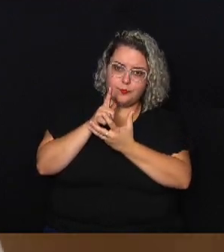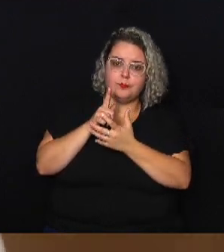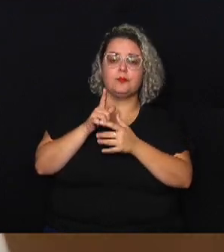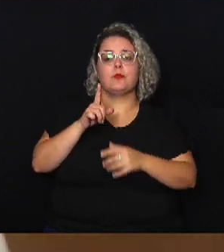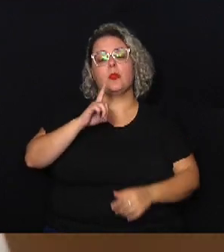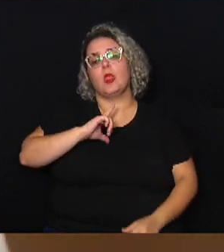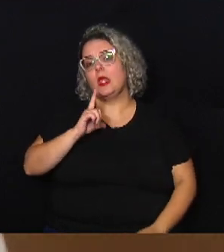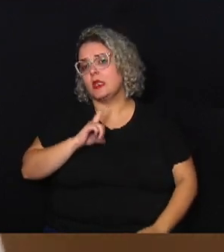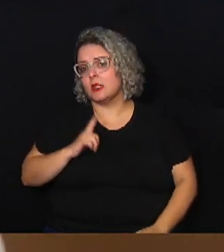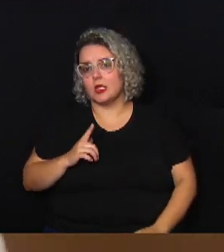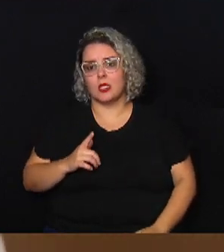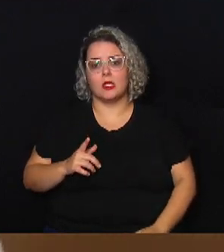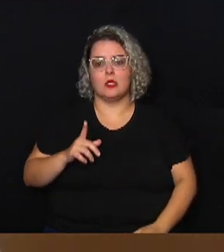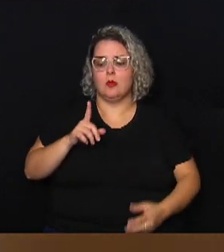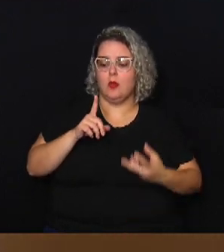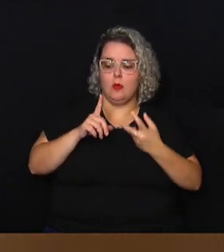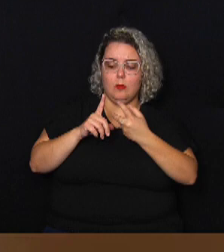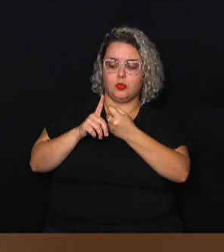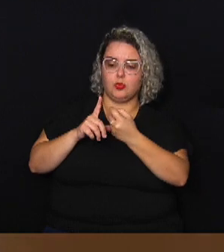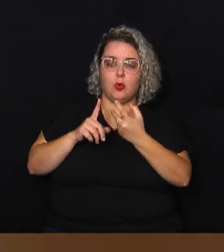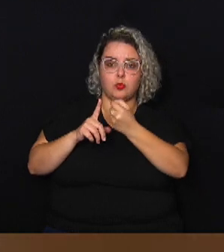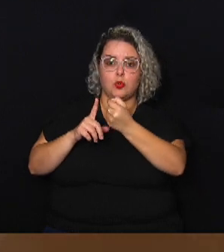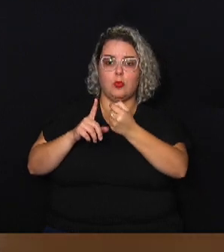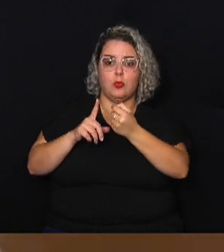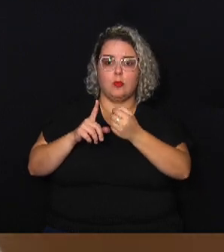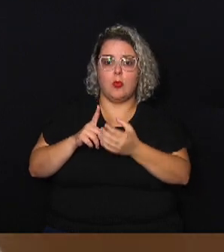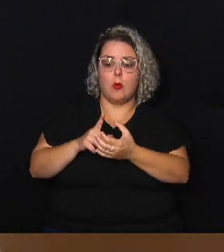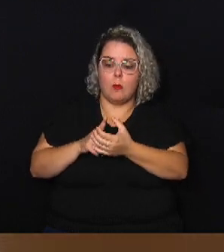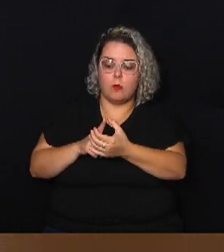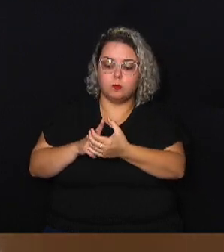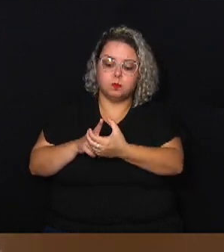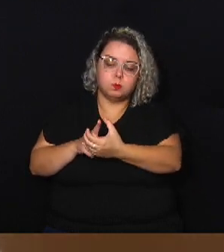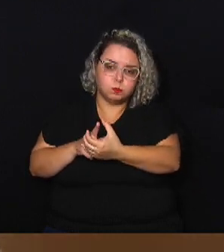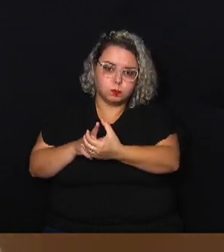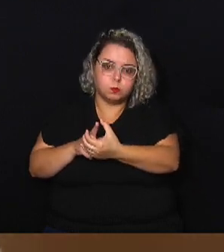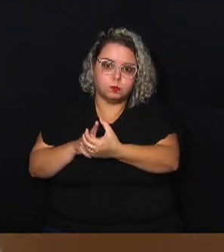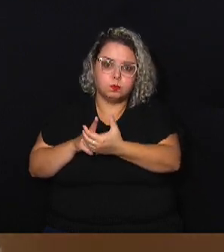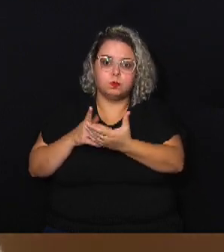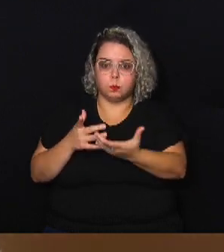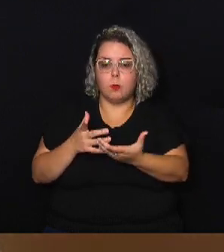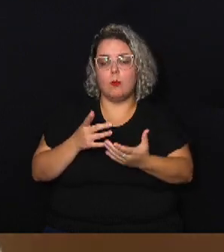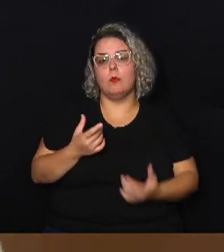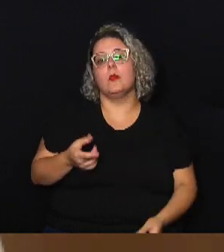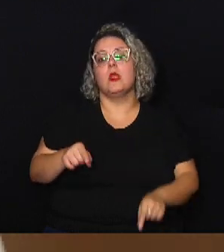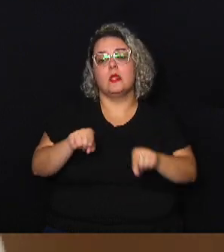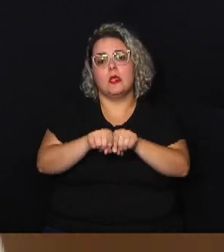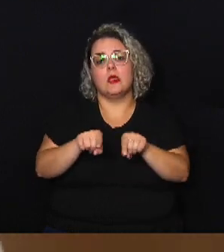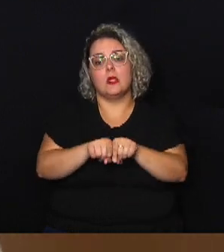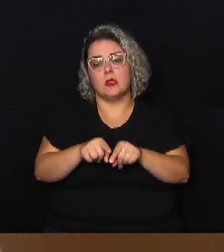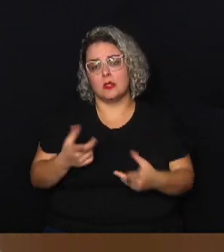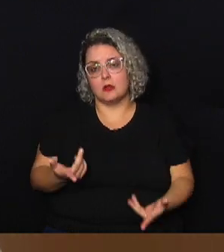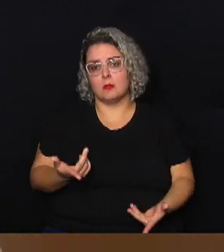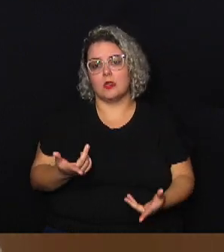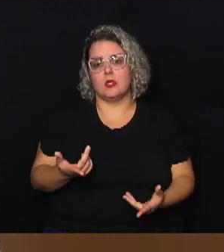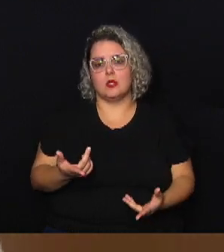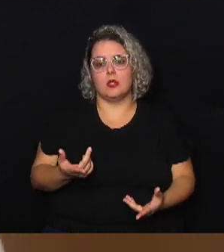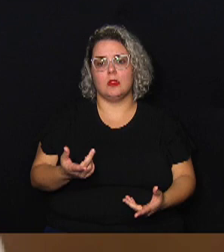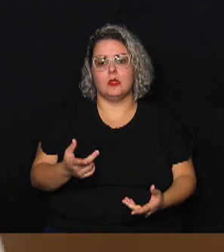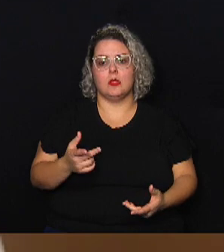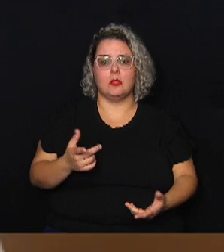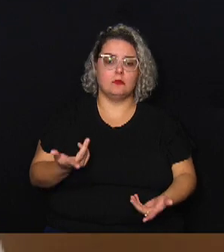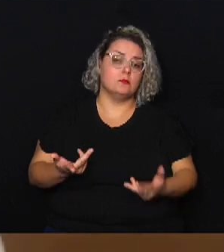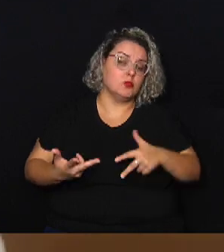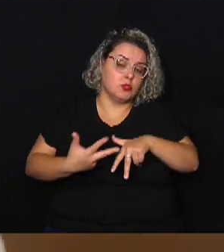gente que injeta gordura para tentar deixar o pênis mais gordo, e também tem algumas cirurgias até